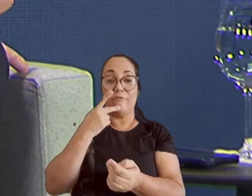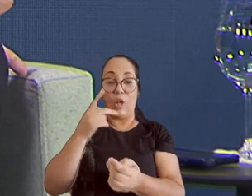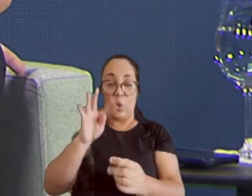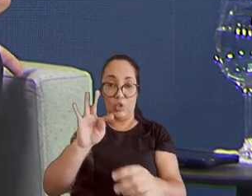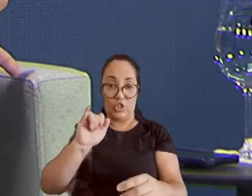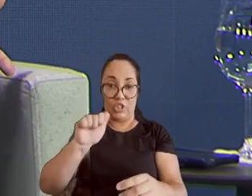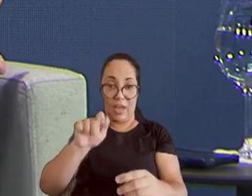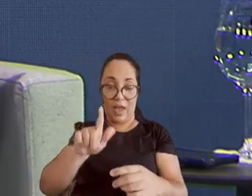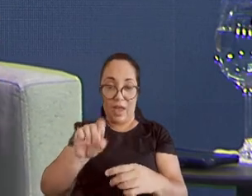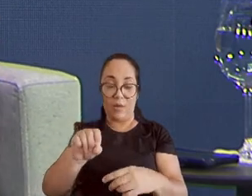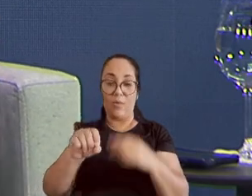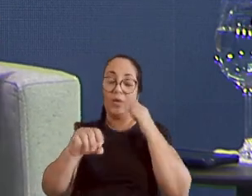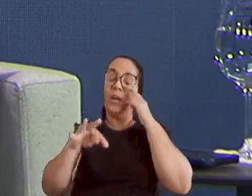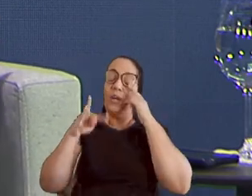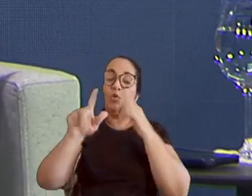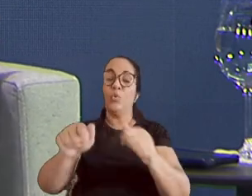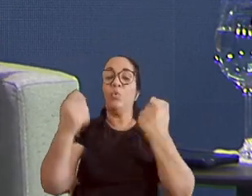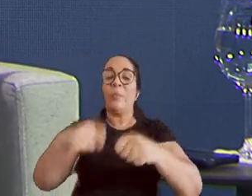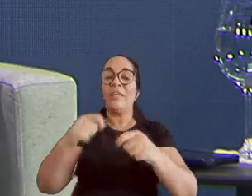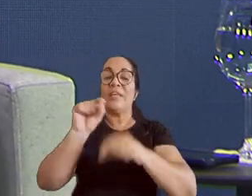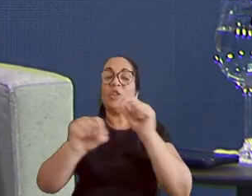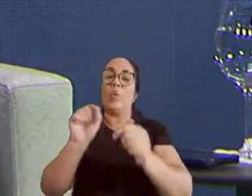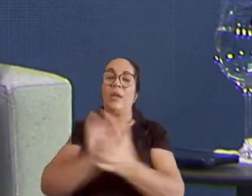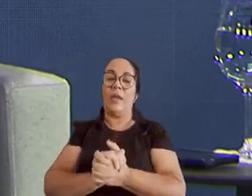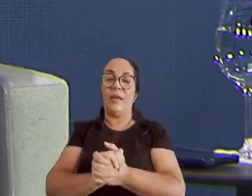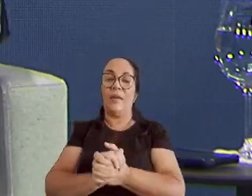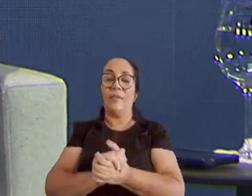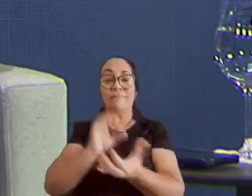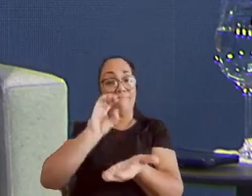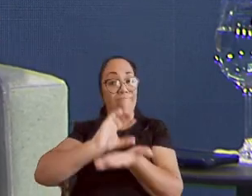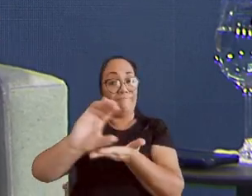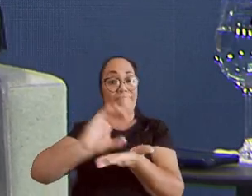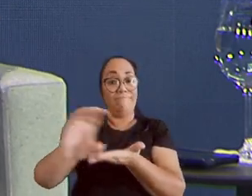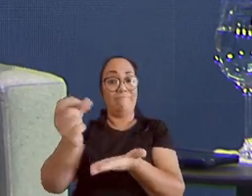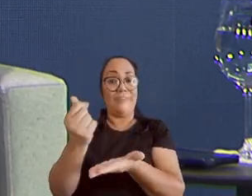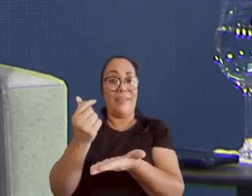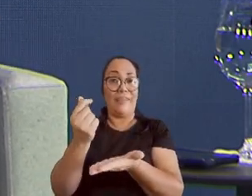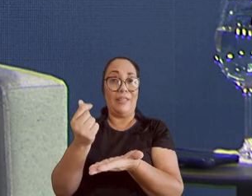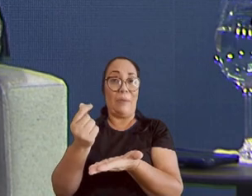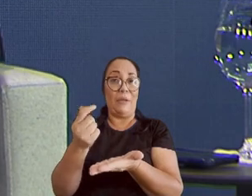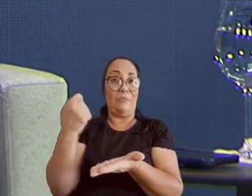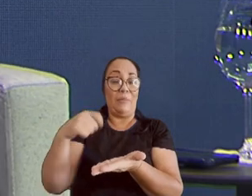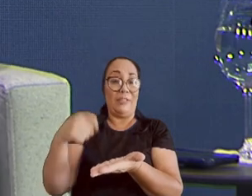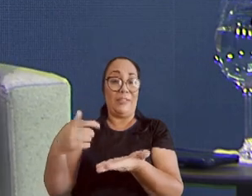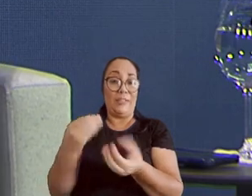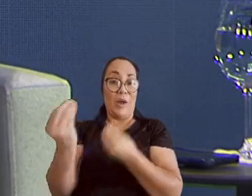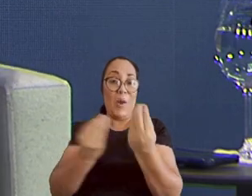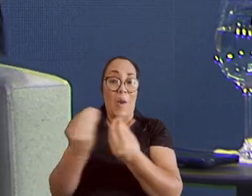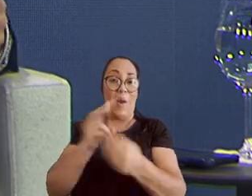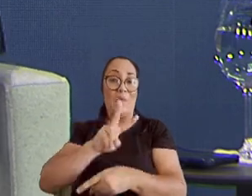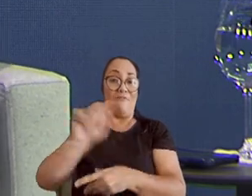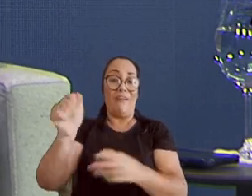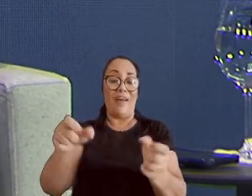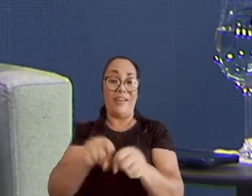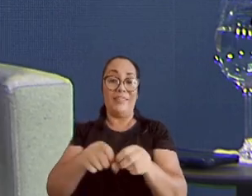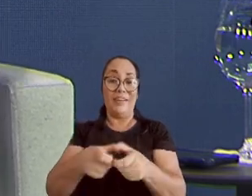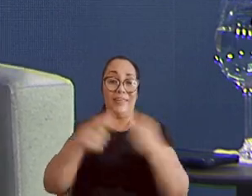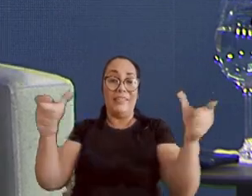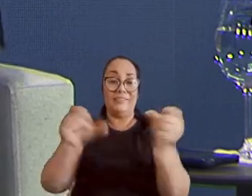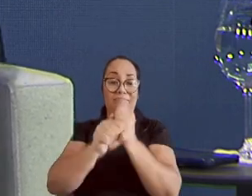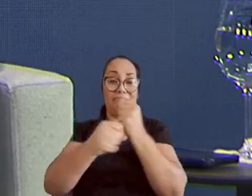sem financiamento né nada vai acontecer a expansão de tecnologia e expansão diária expansão de produção a expansão de pesquisa